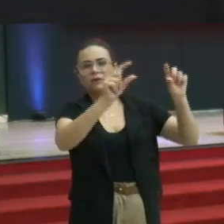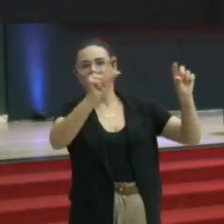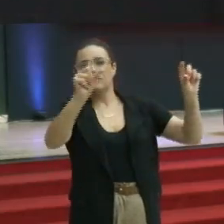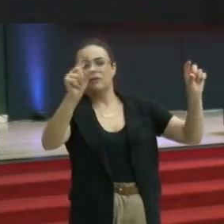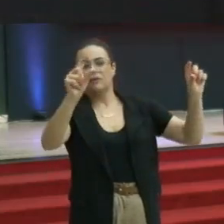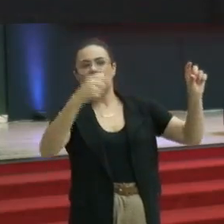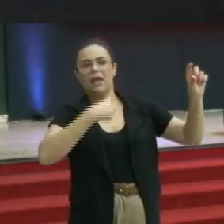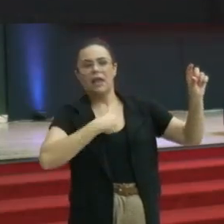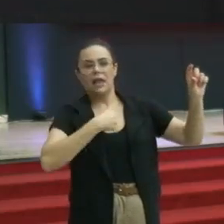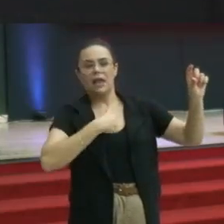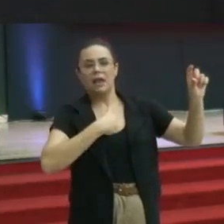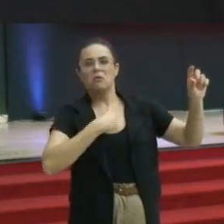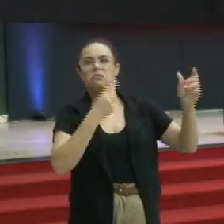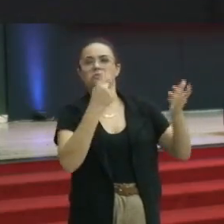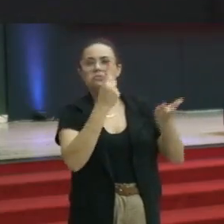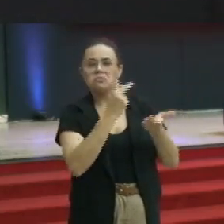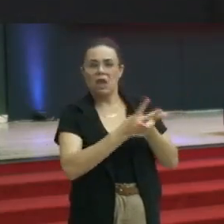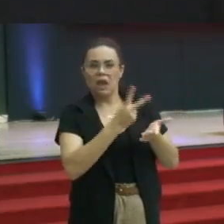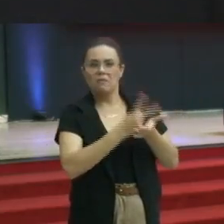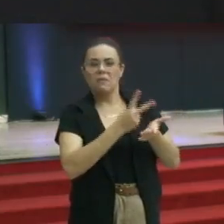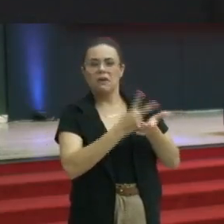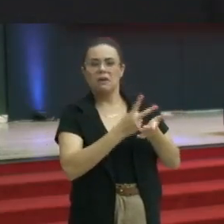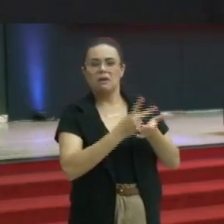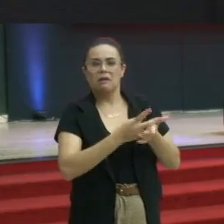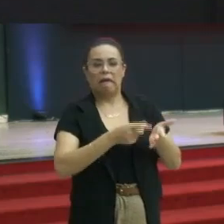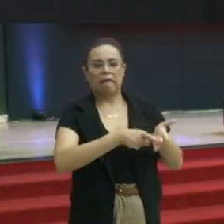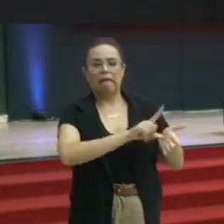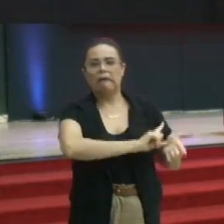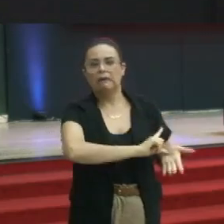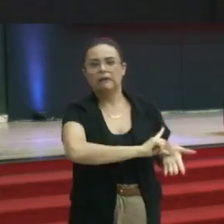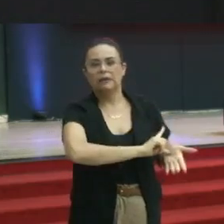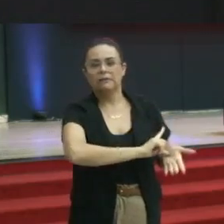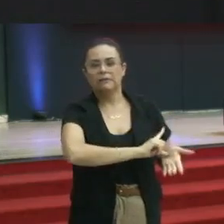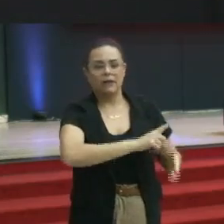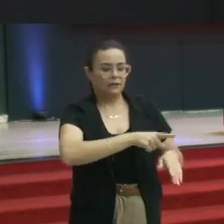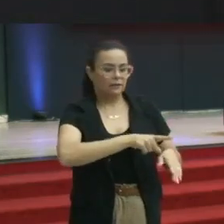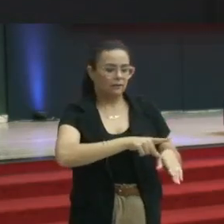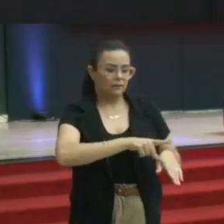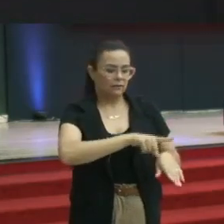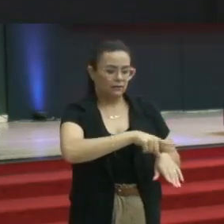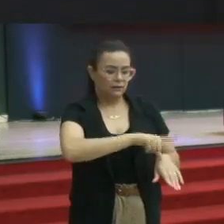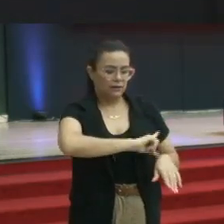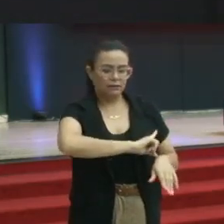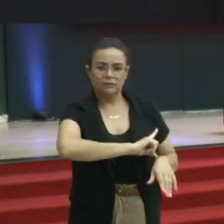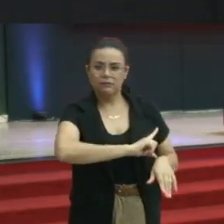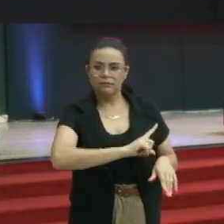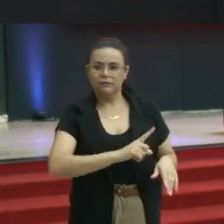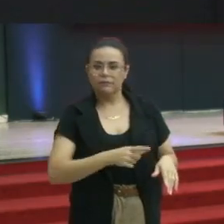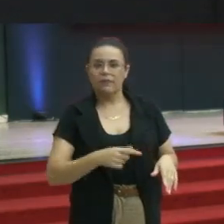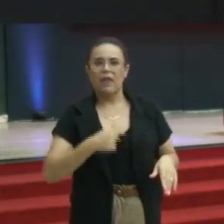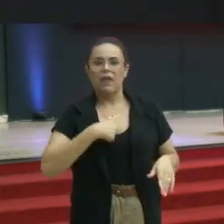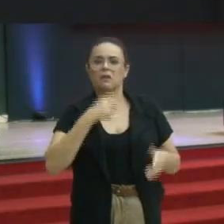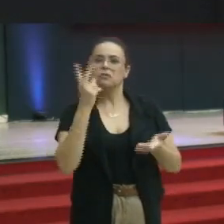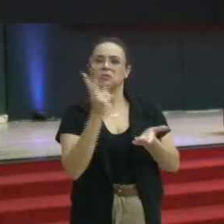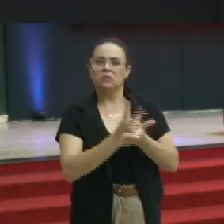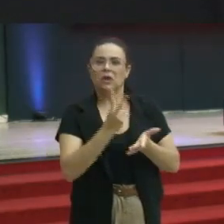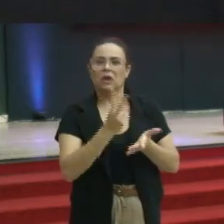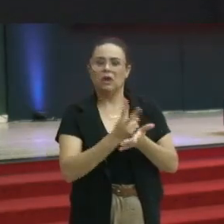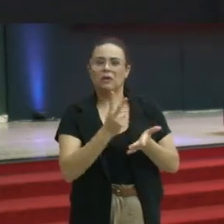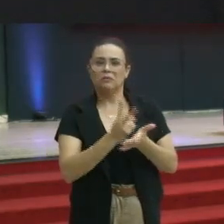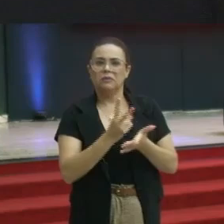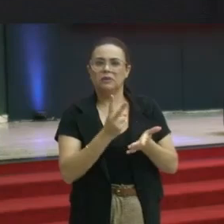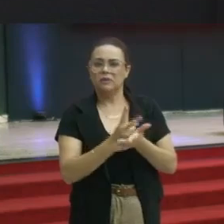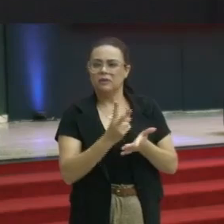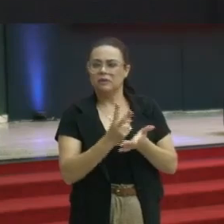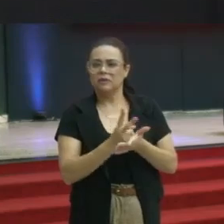Estou sempre atrasado. Estou sempre interrompendo um